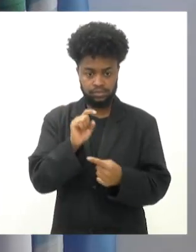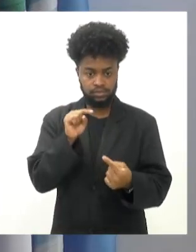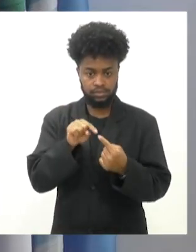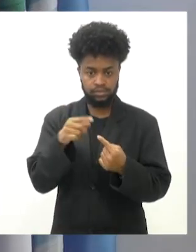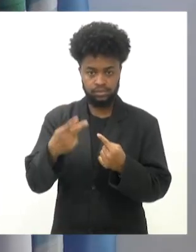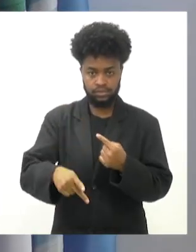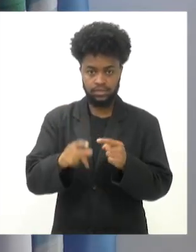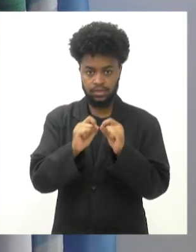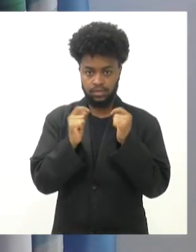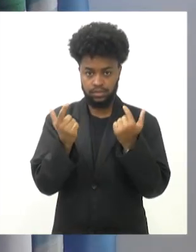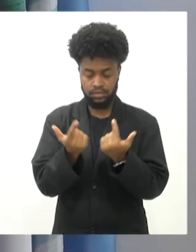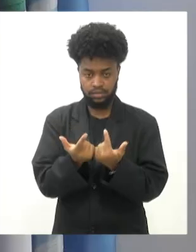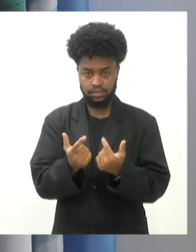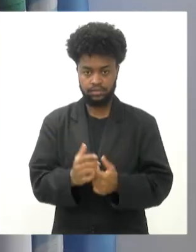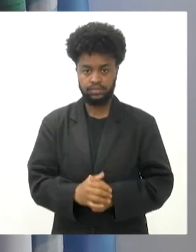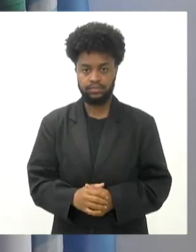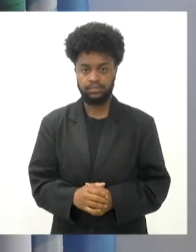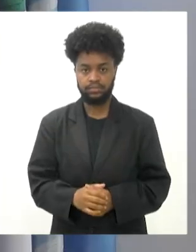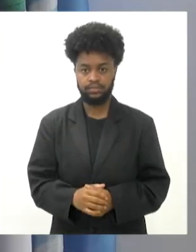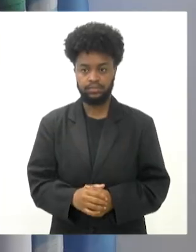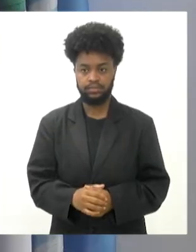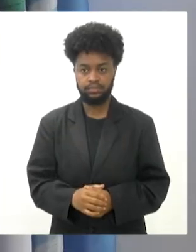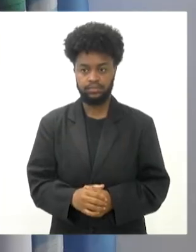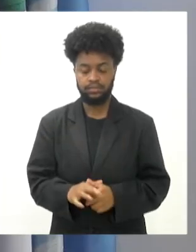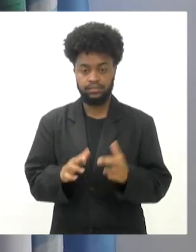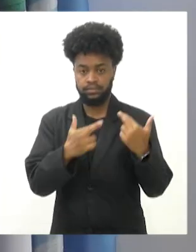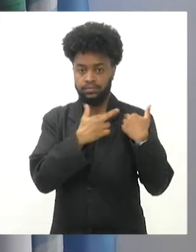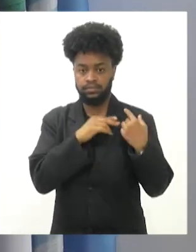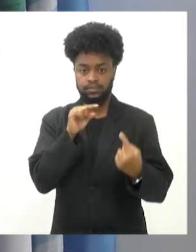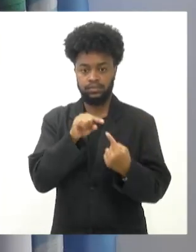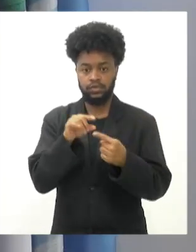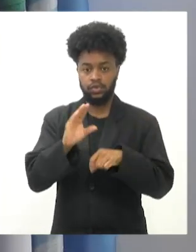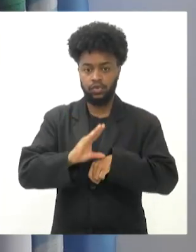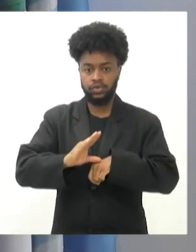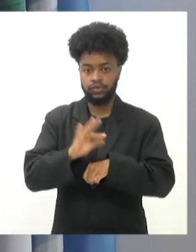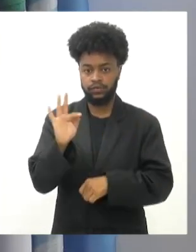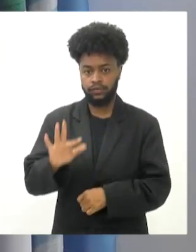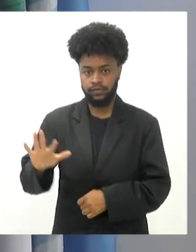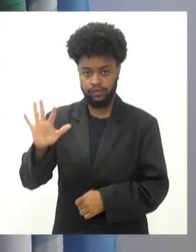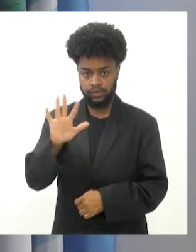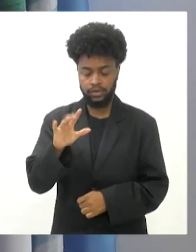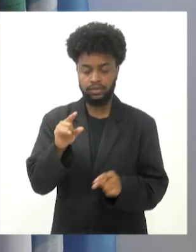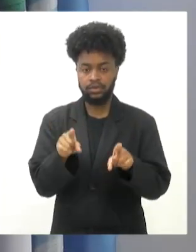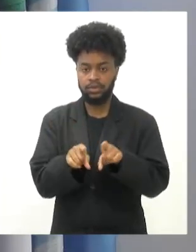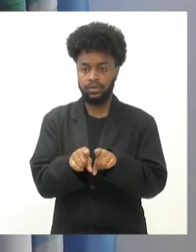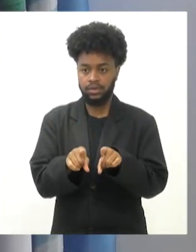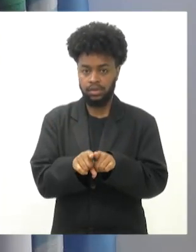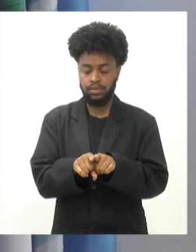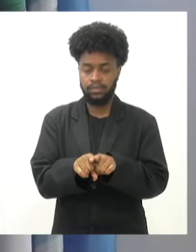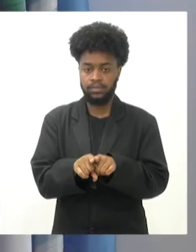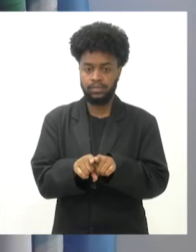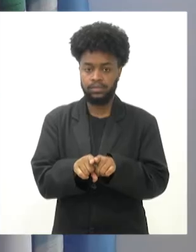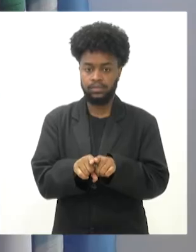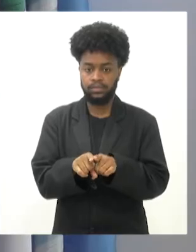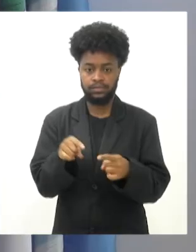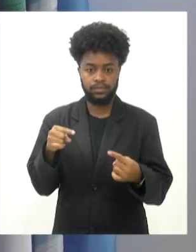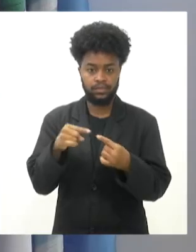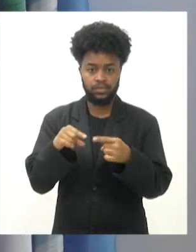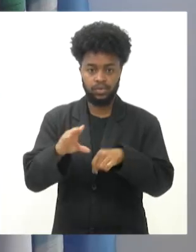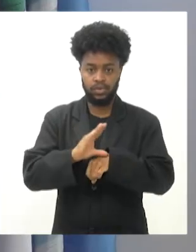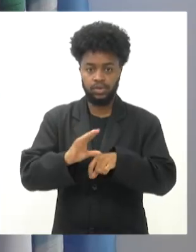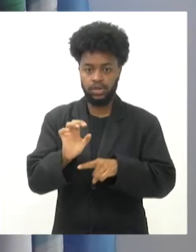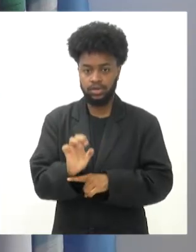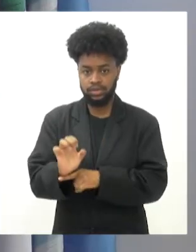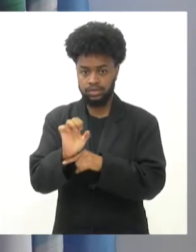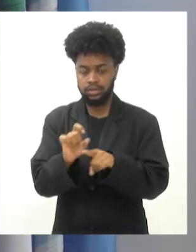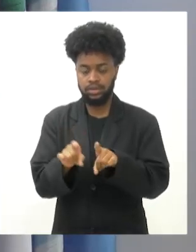Assembleia Legislativa. Competência essa que está prevista na Constituição Federal e também, por óbvio, na Constituição Estadual e no regimento